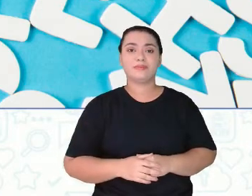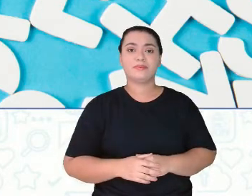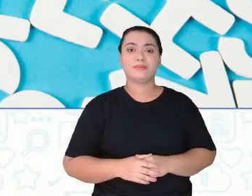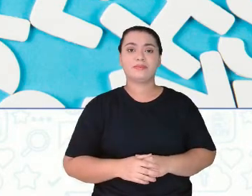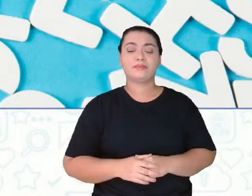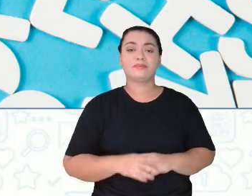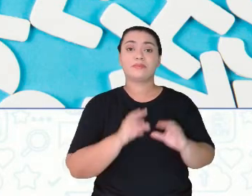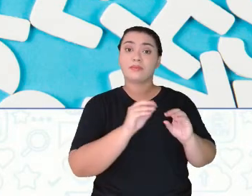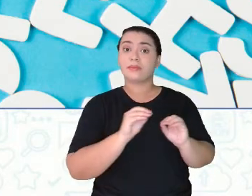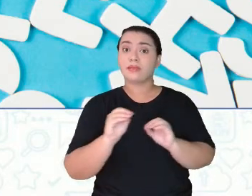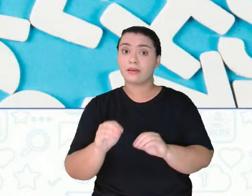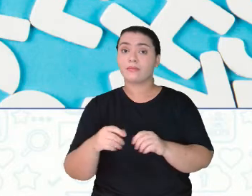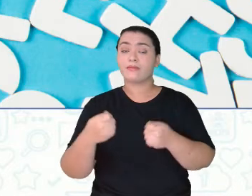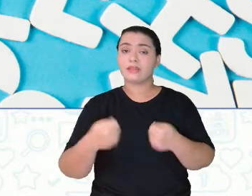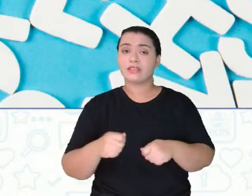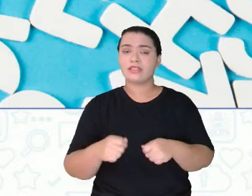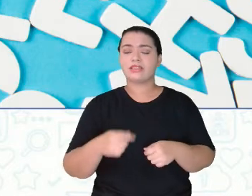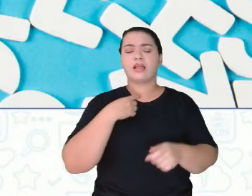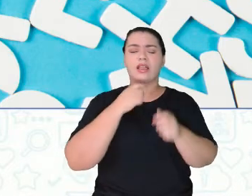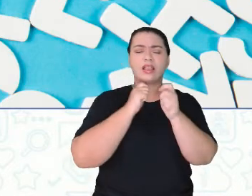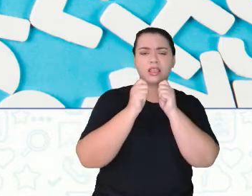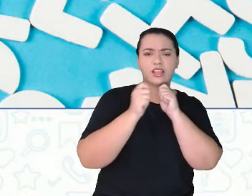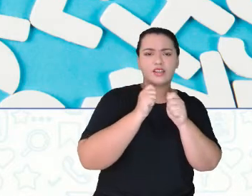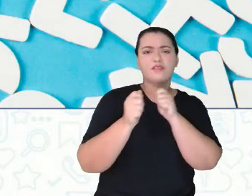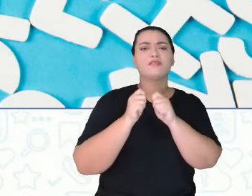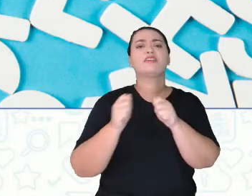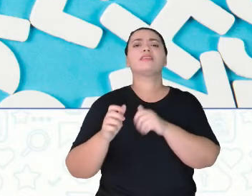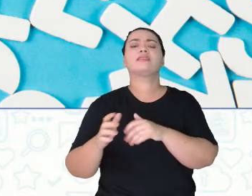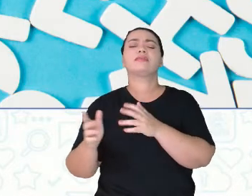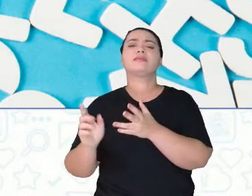gente tem que transcrever, por exemplo, entrevistas,